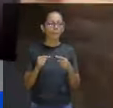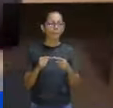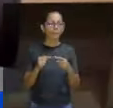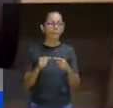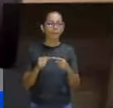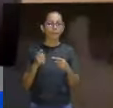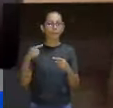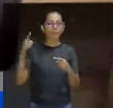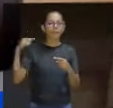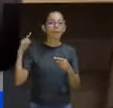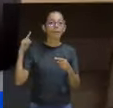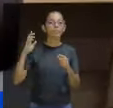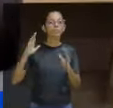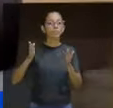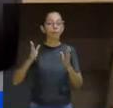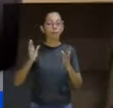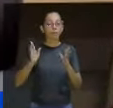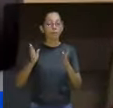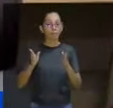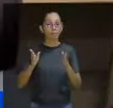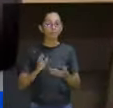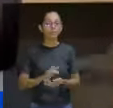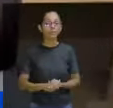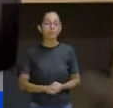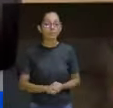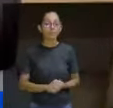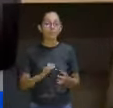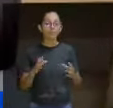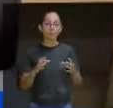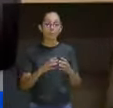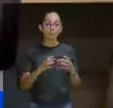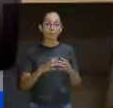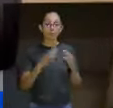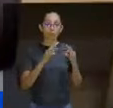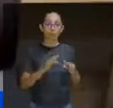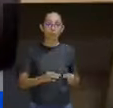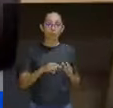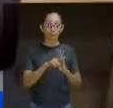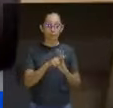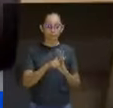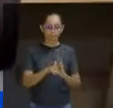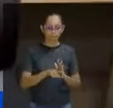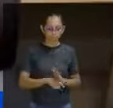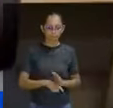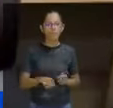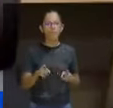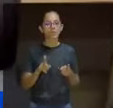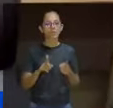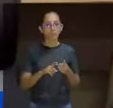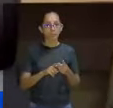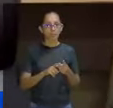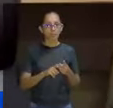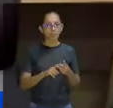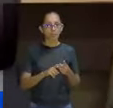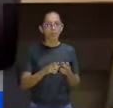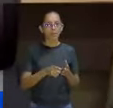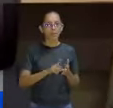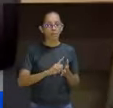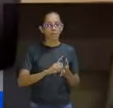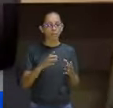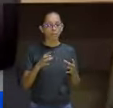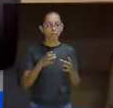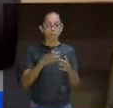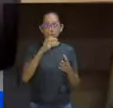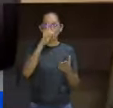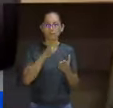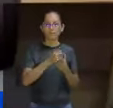já haviam sido juntadas antes da análise técnica e antes da análise conclusiva pela